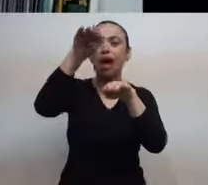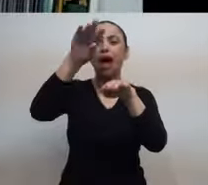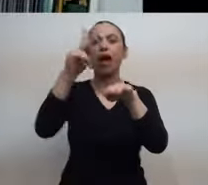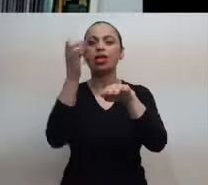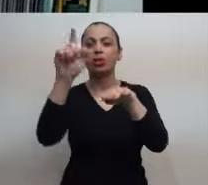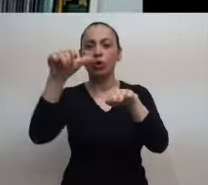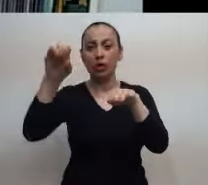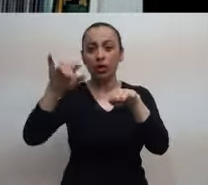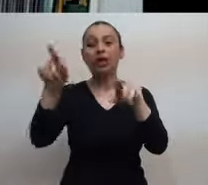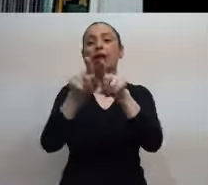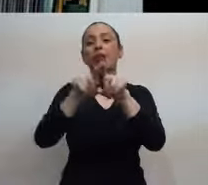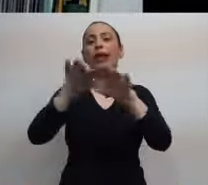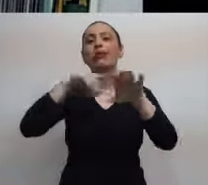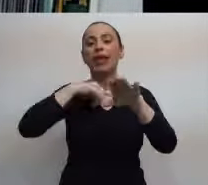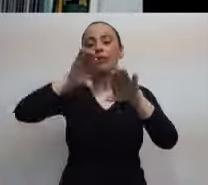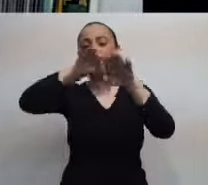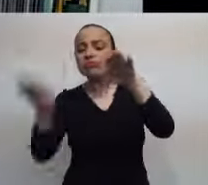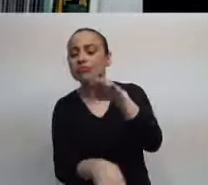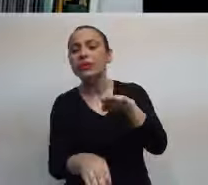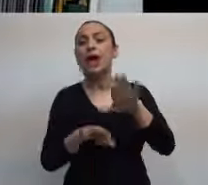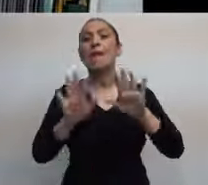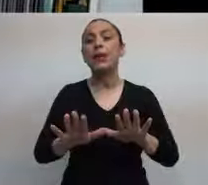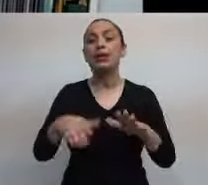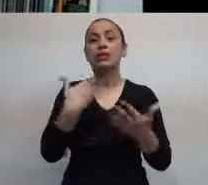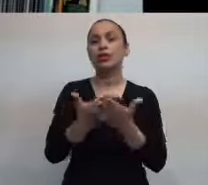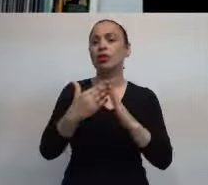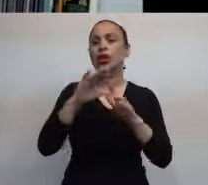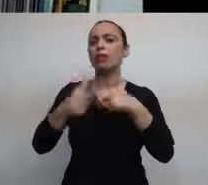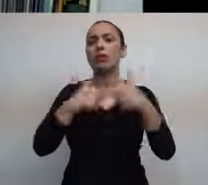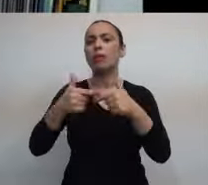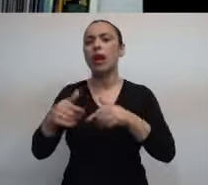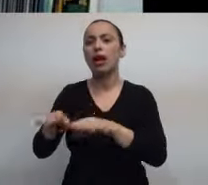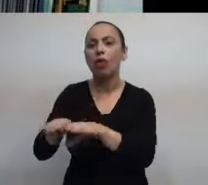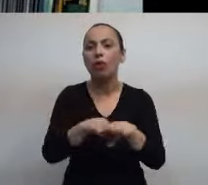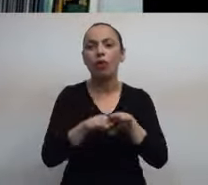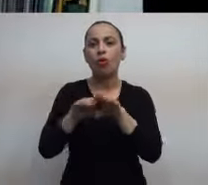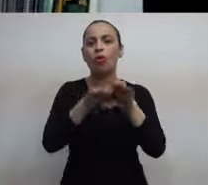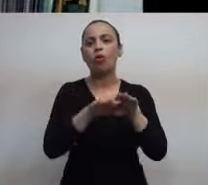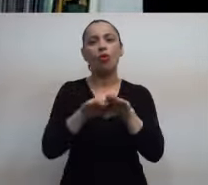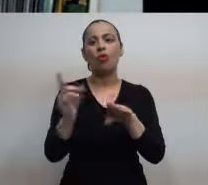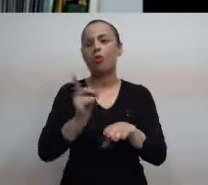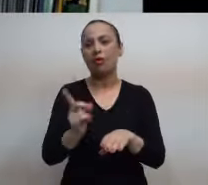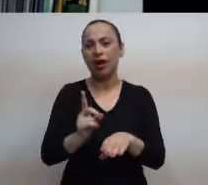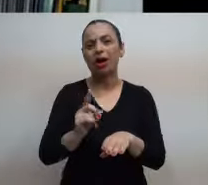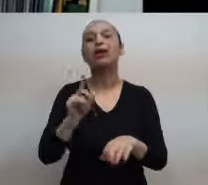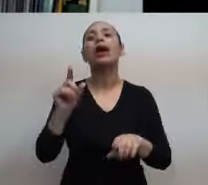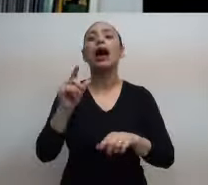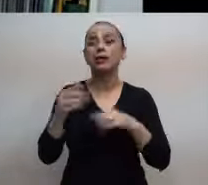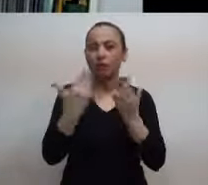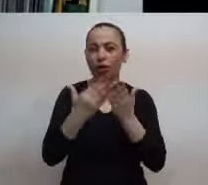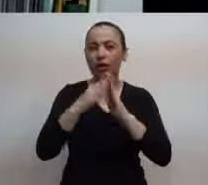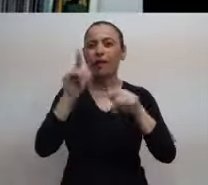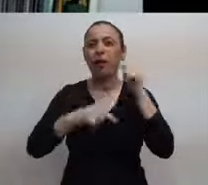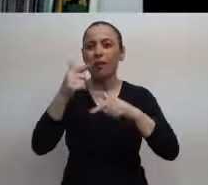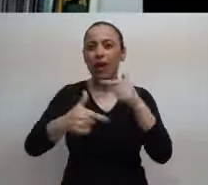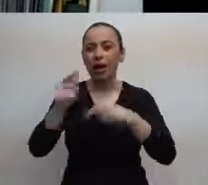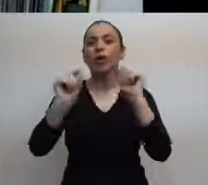tecnológico. Porém, a escola não trabalha com o homogêneo, e sim com a